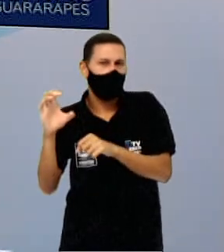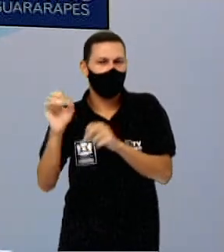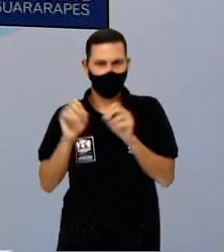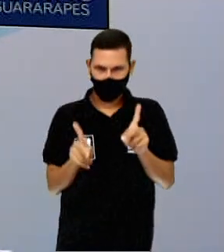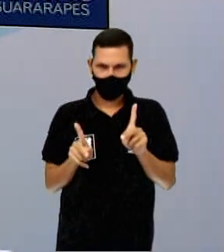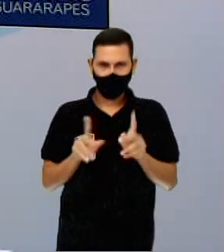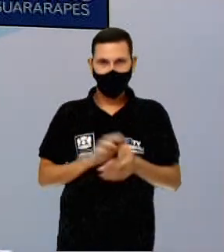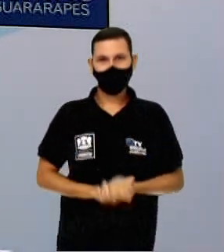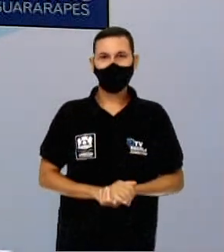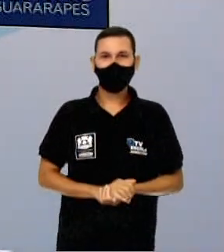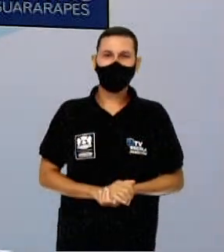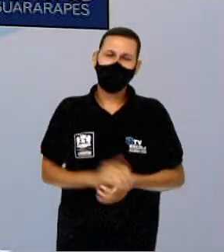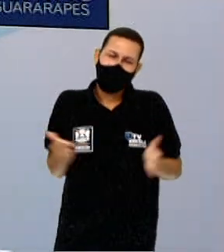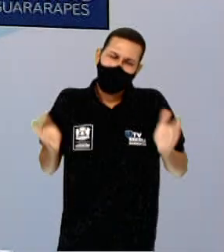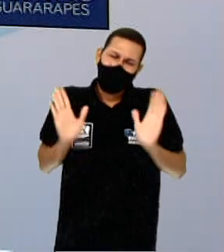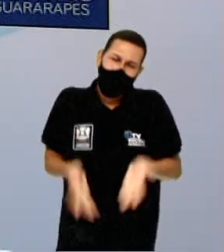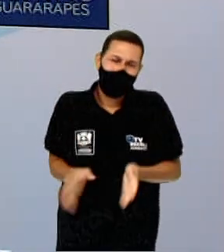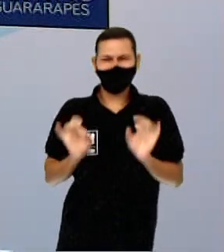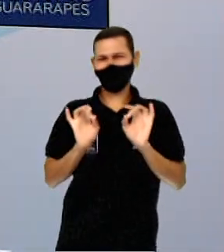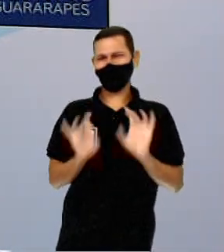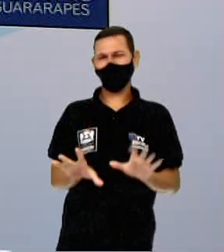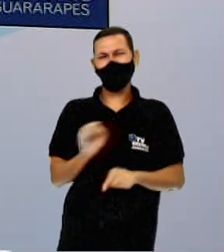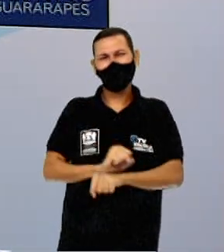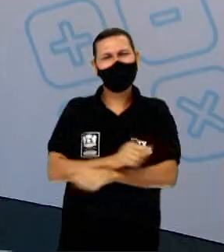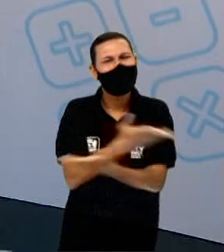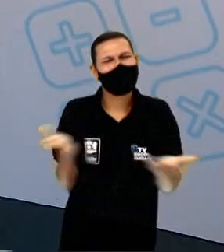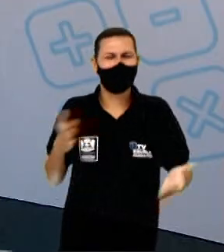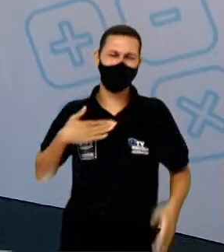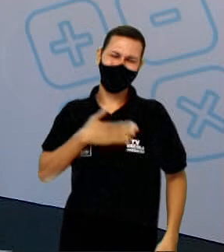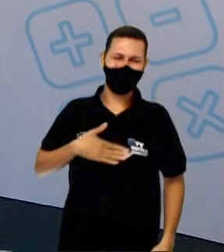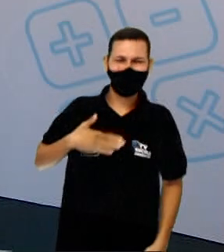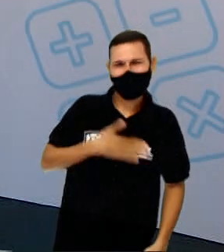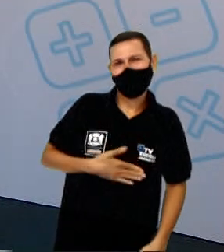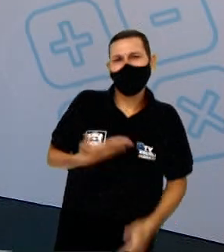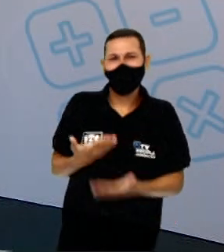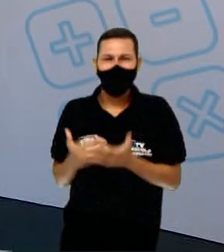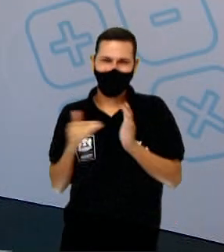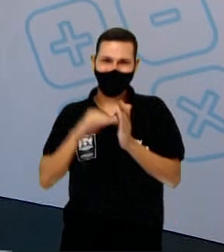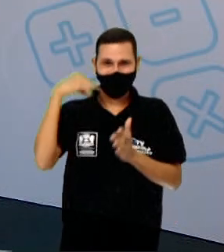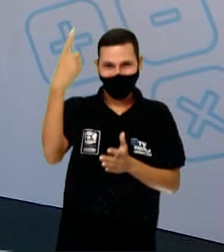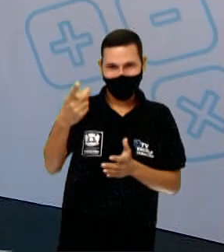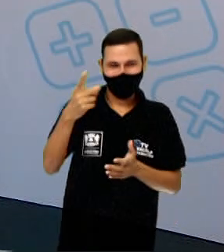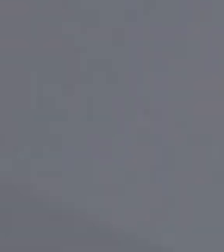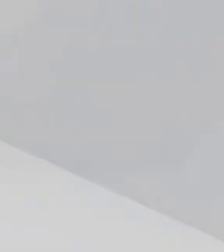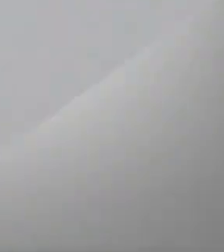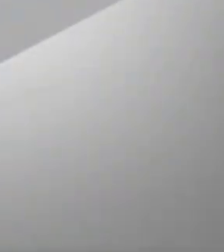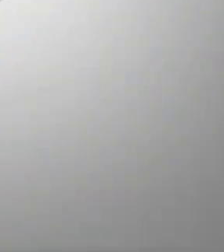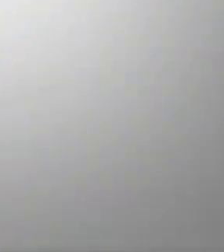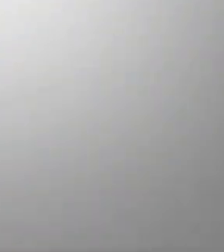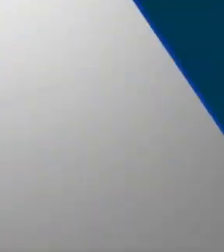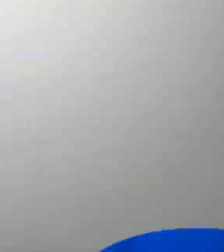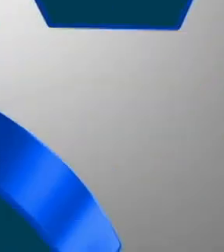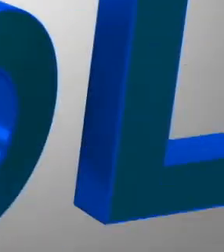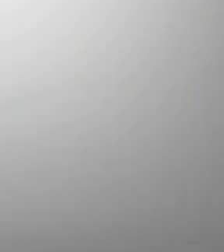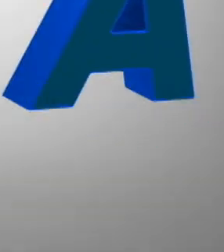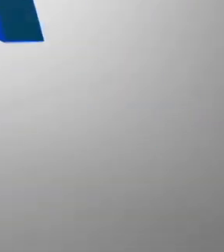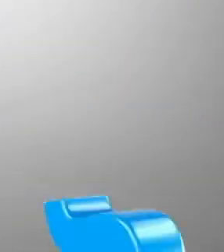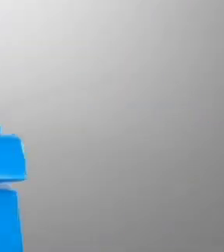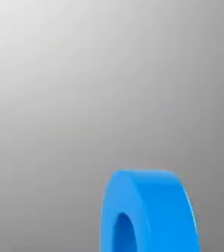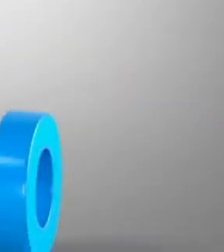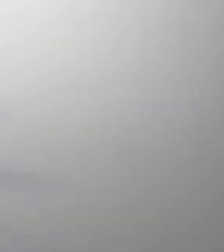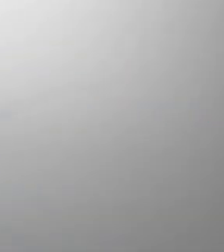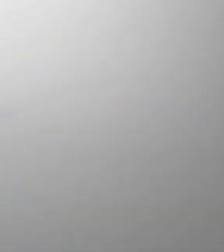Então ficou he cried like a baby yesterday. Por que aqui não tem o Y, gente? Respondam